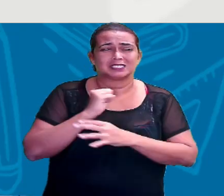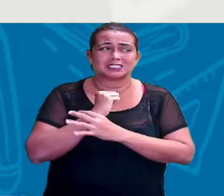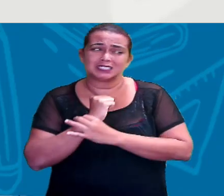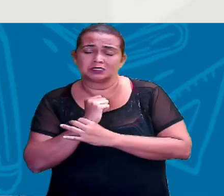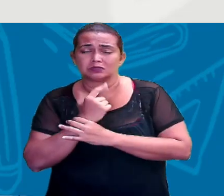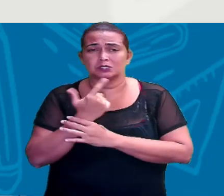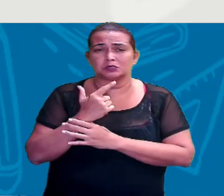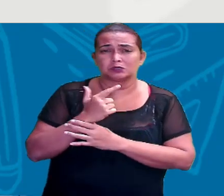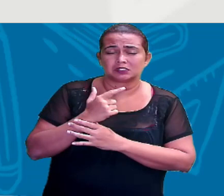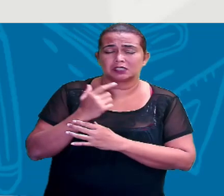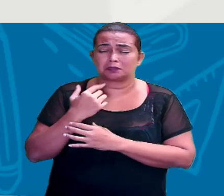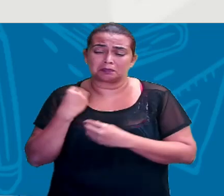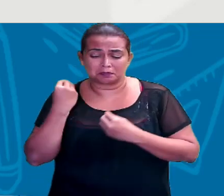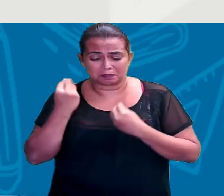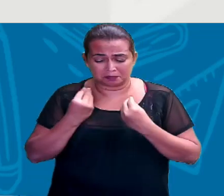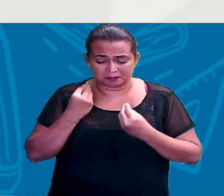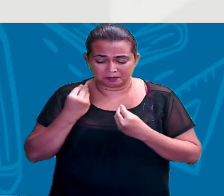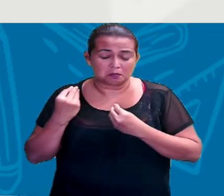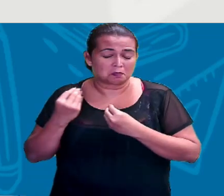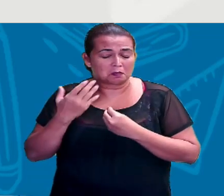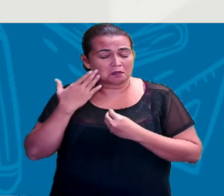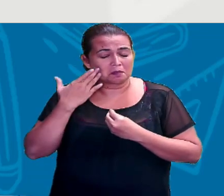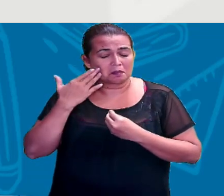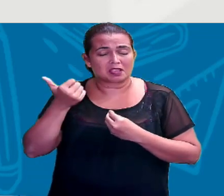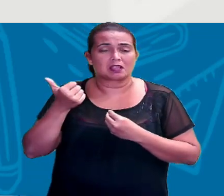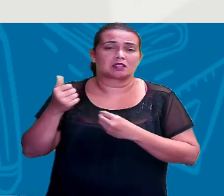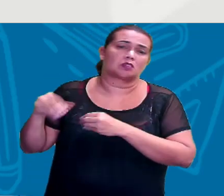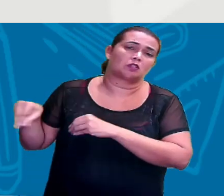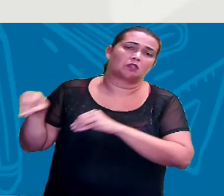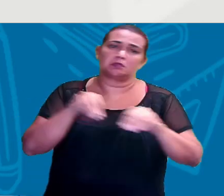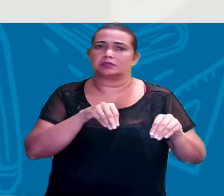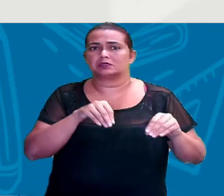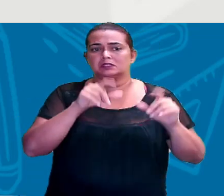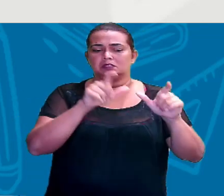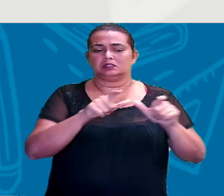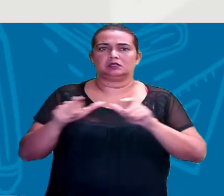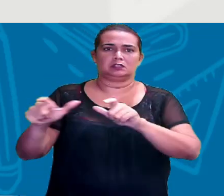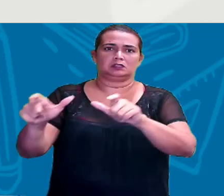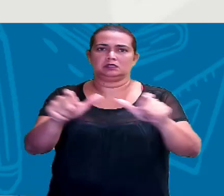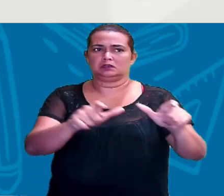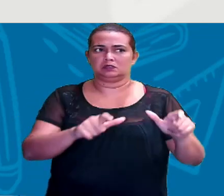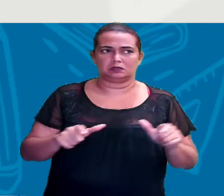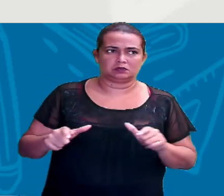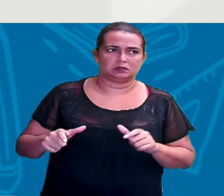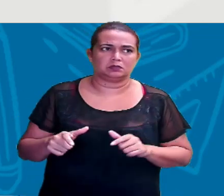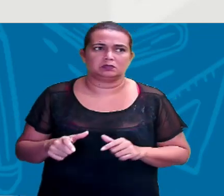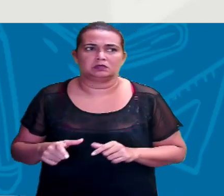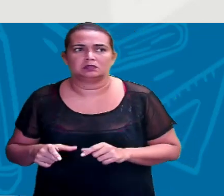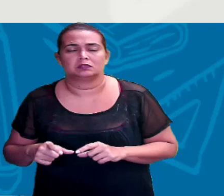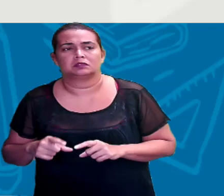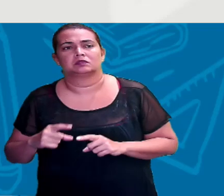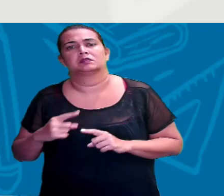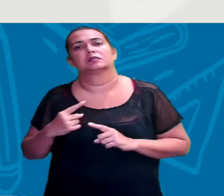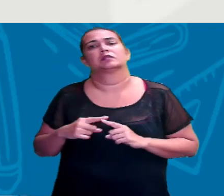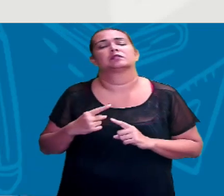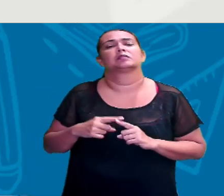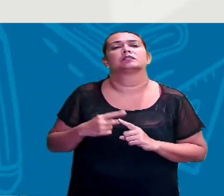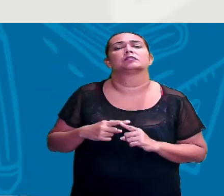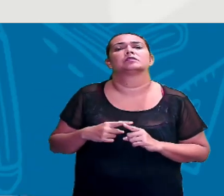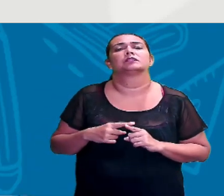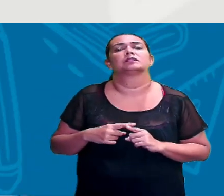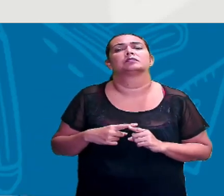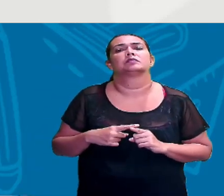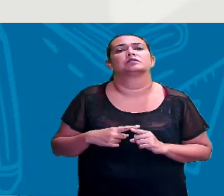local e tenta buscar outras regiões. Também grandes empreendimentos agroindustriais